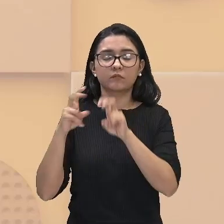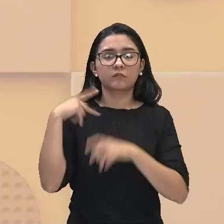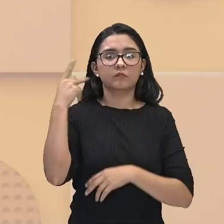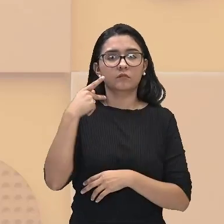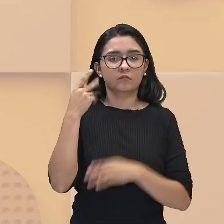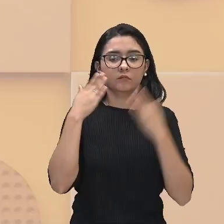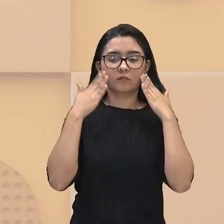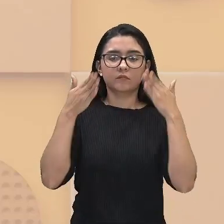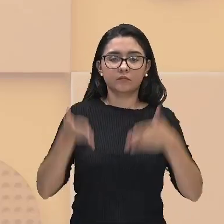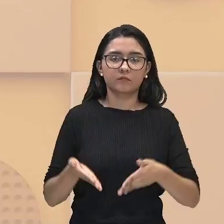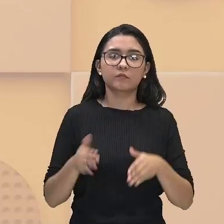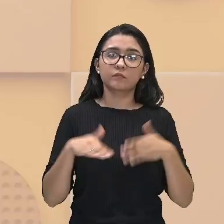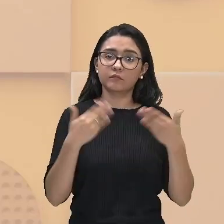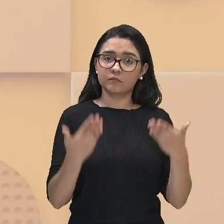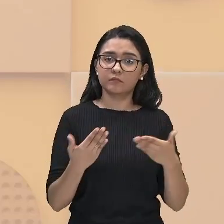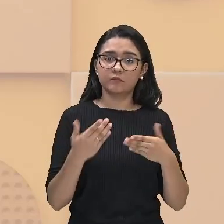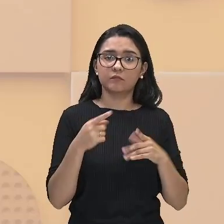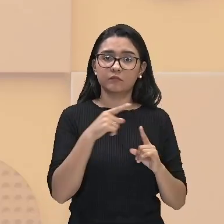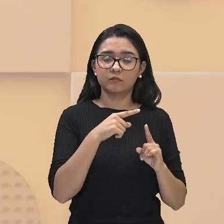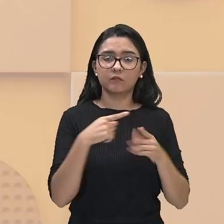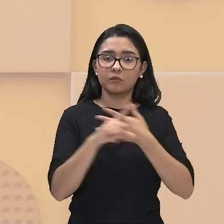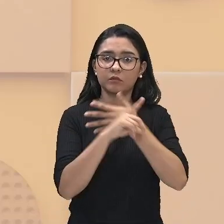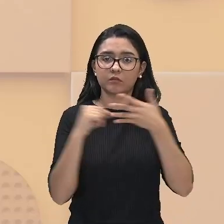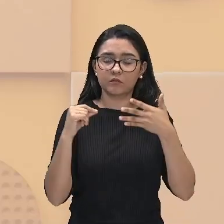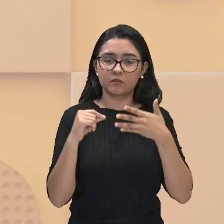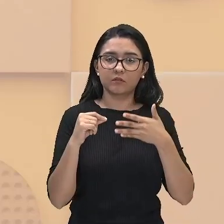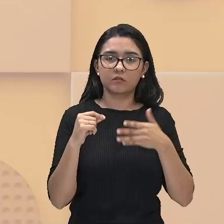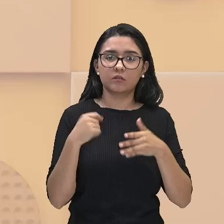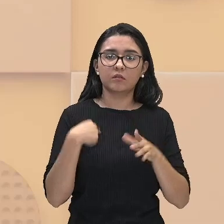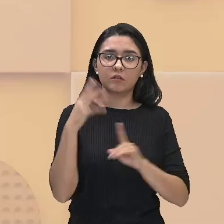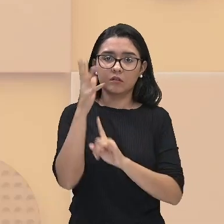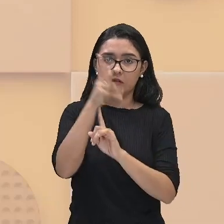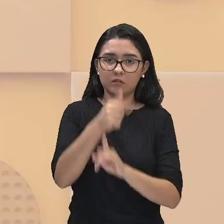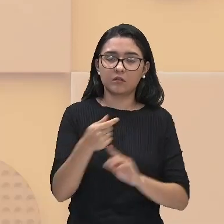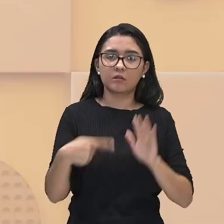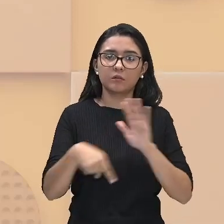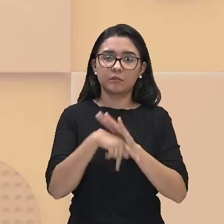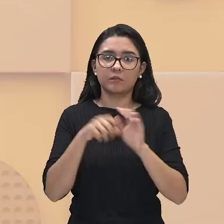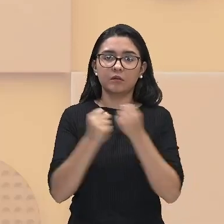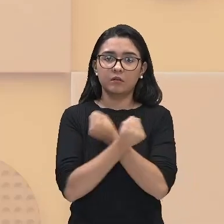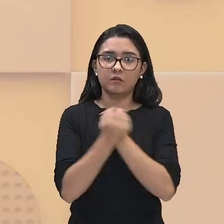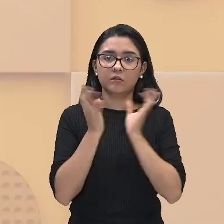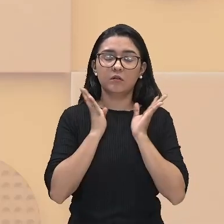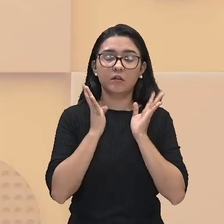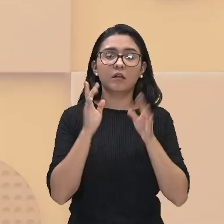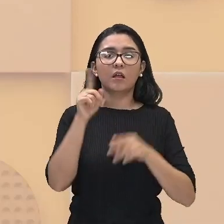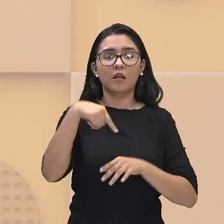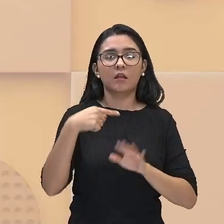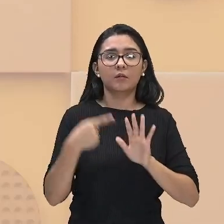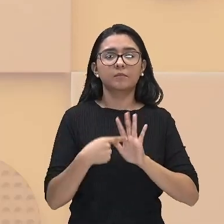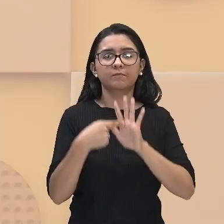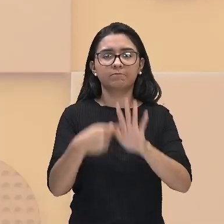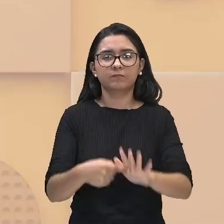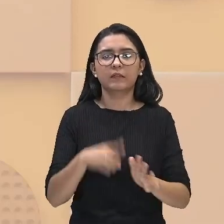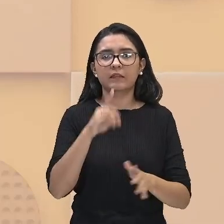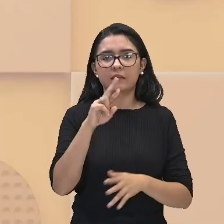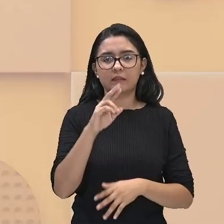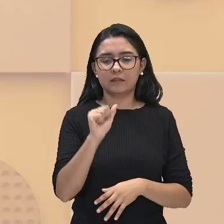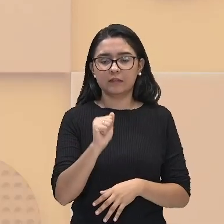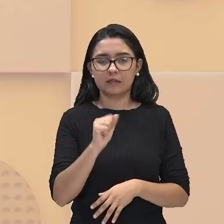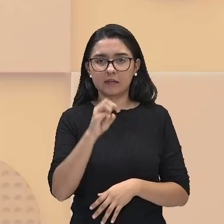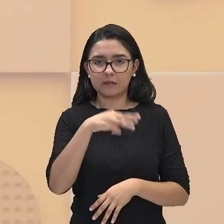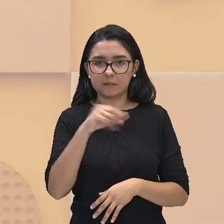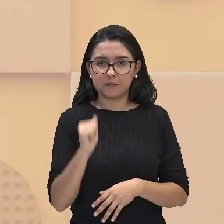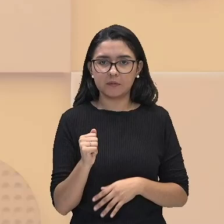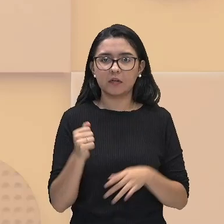políticas. Então, essas obras de Shakespeare, elas vão trazer essa questão do drama, a questão